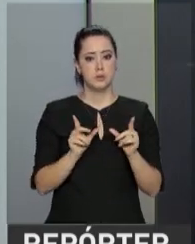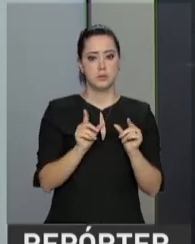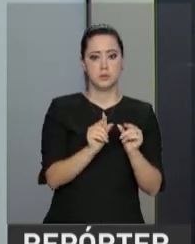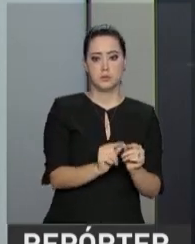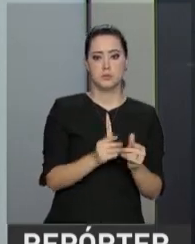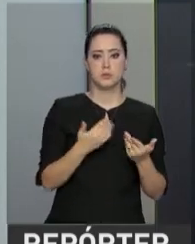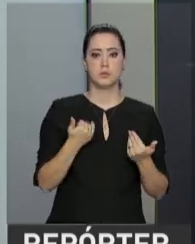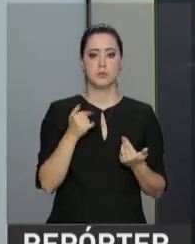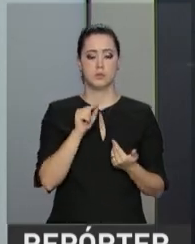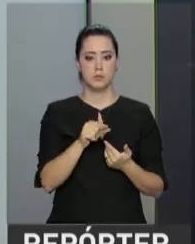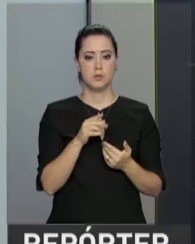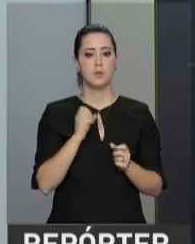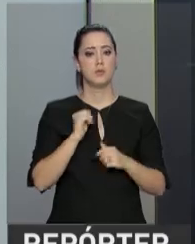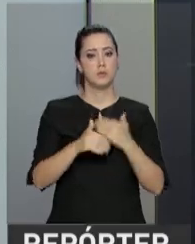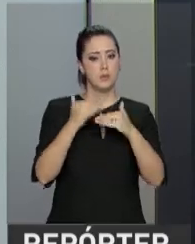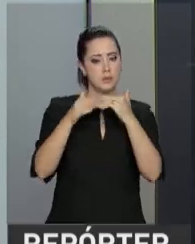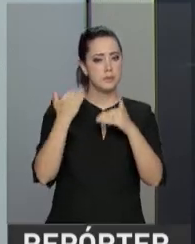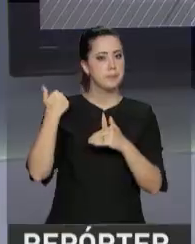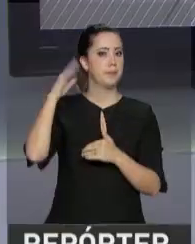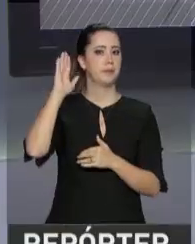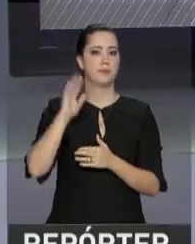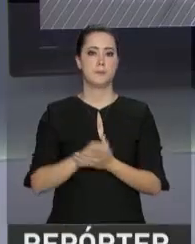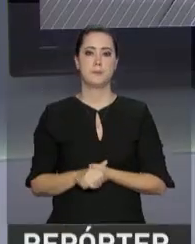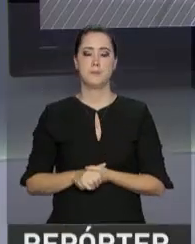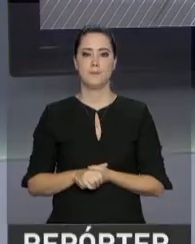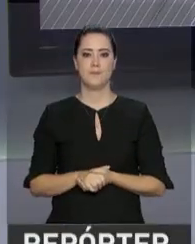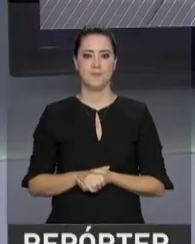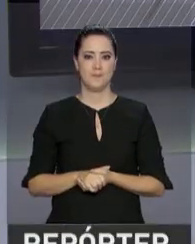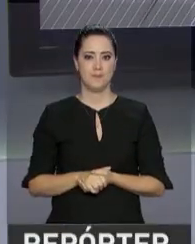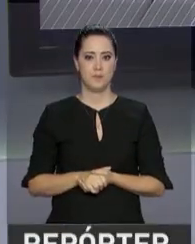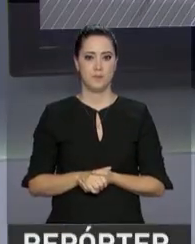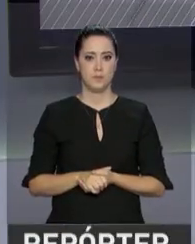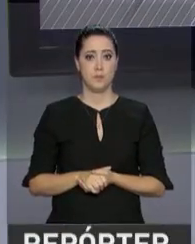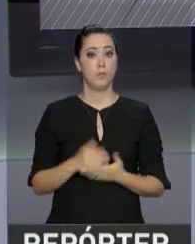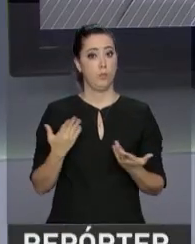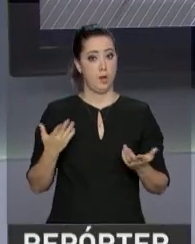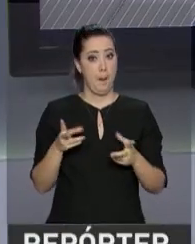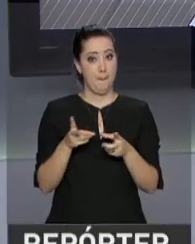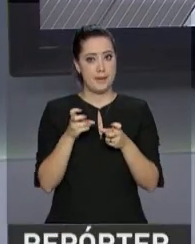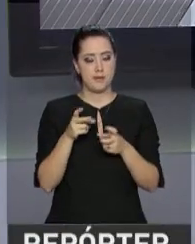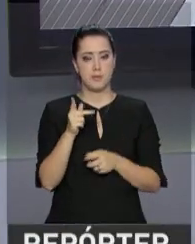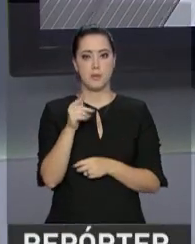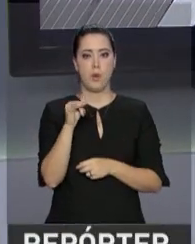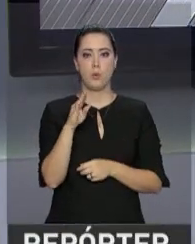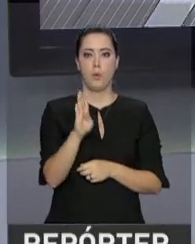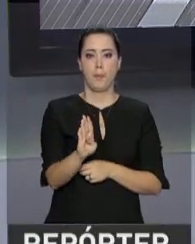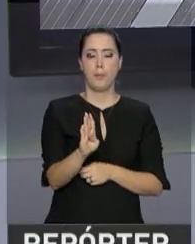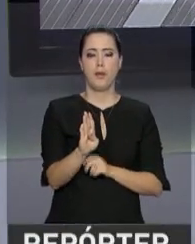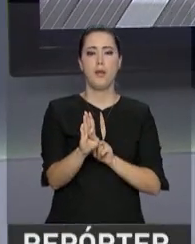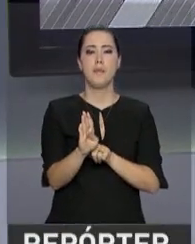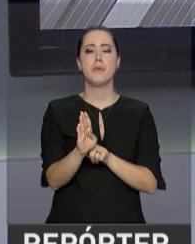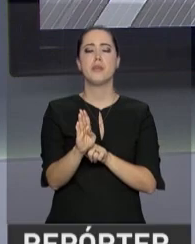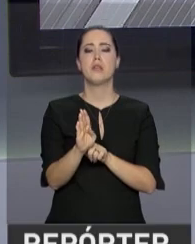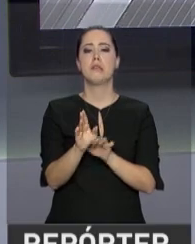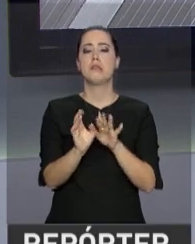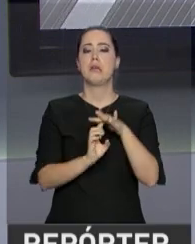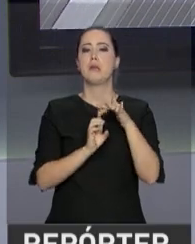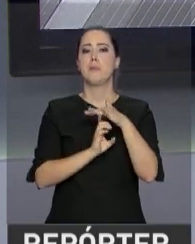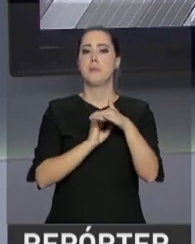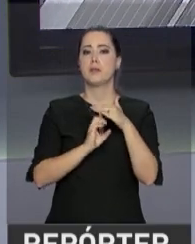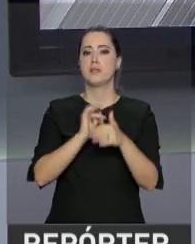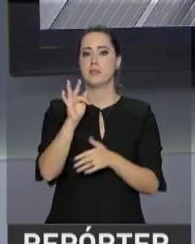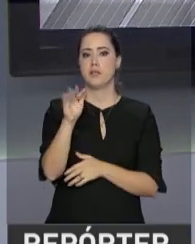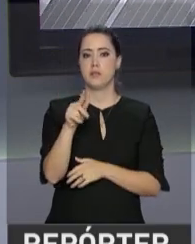médias empresas ela só tende a crescer eo monitor do pib da fundação getúlio vargas aponta que a economia